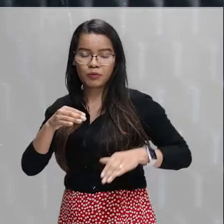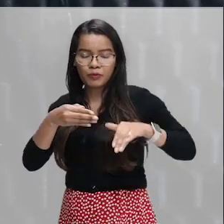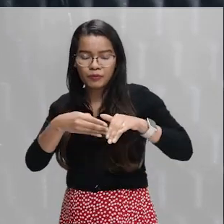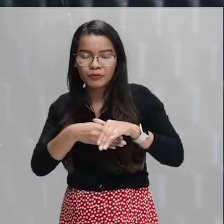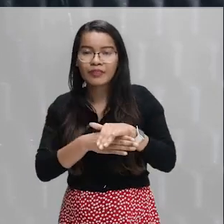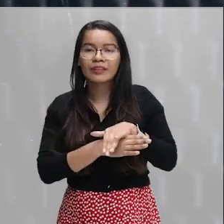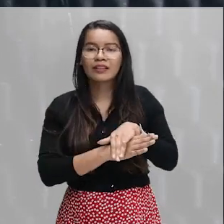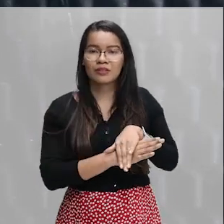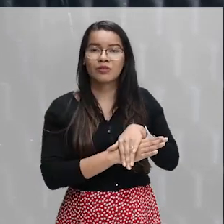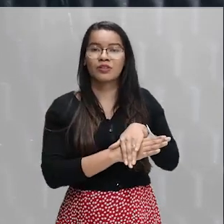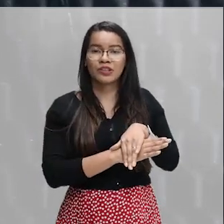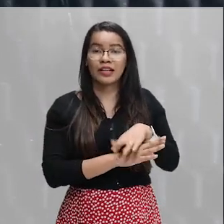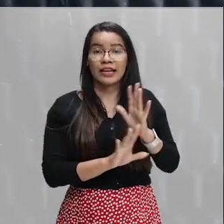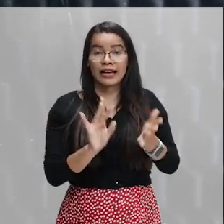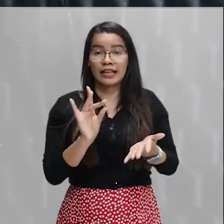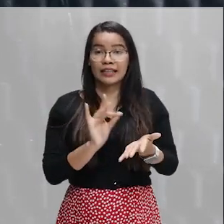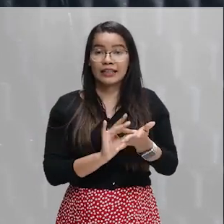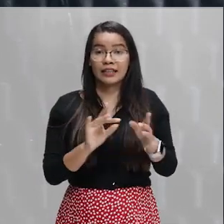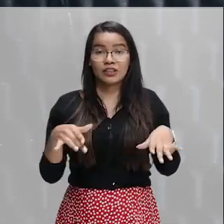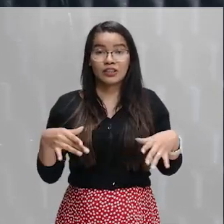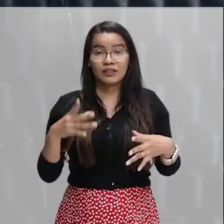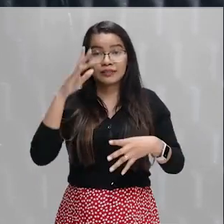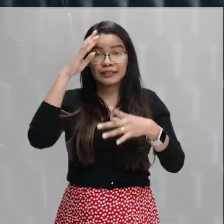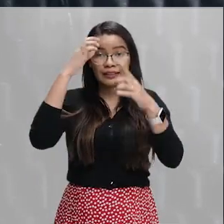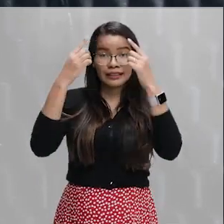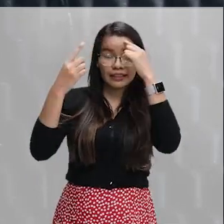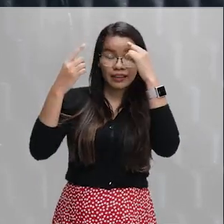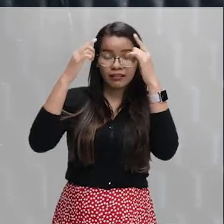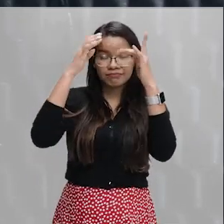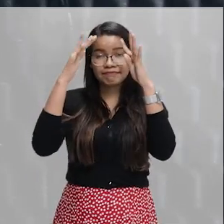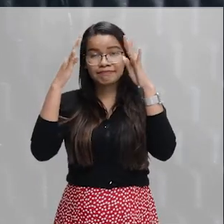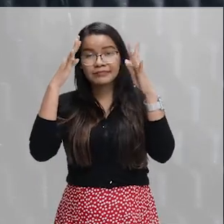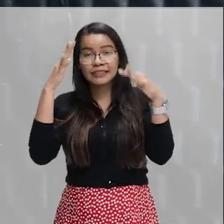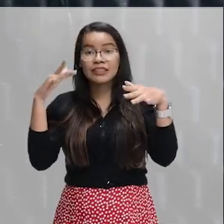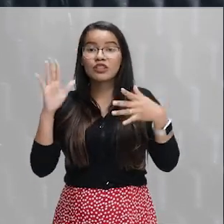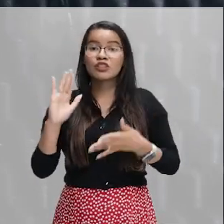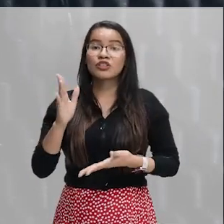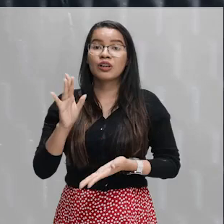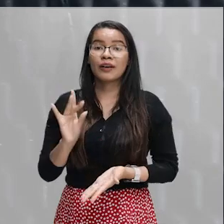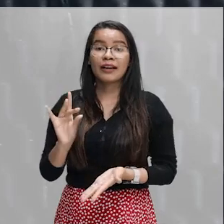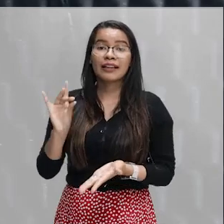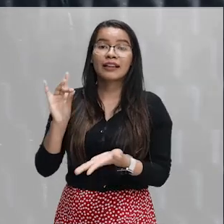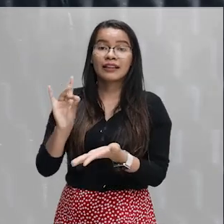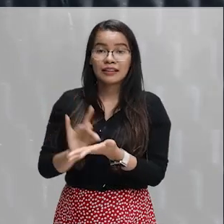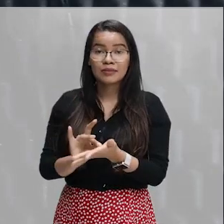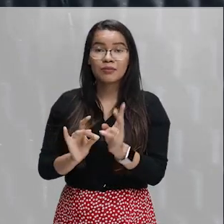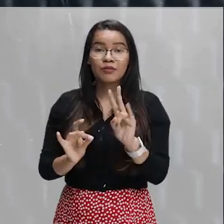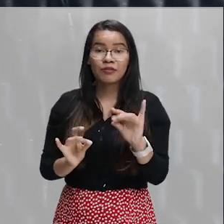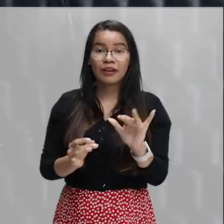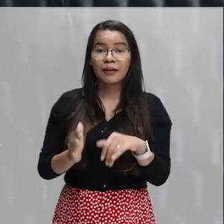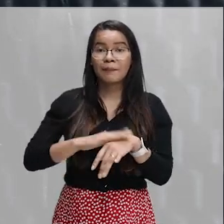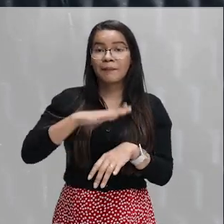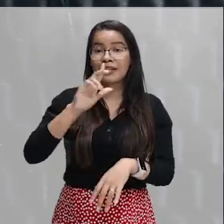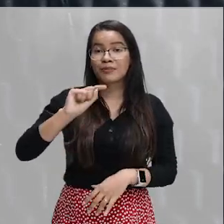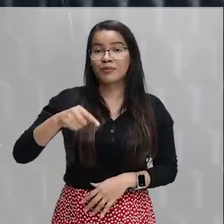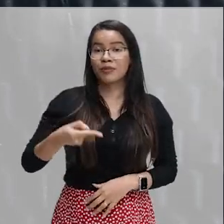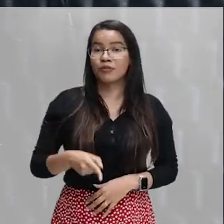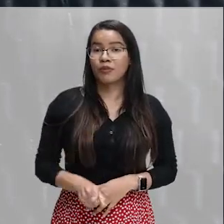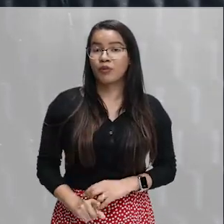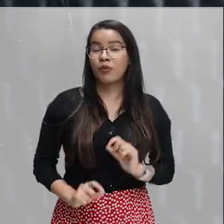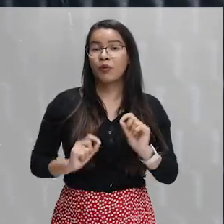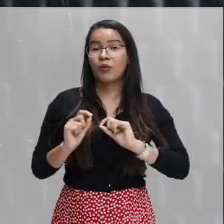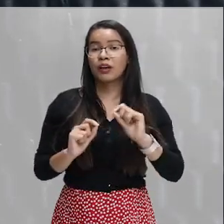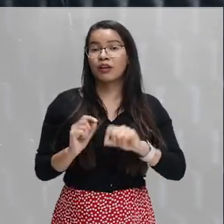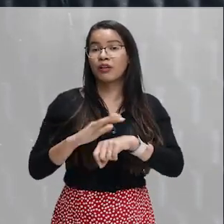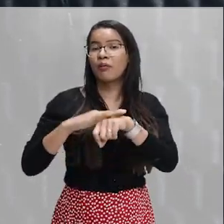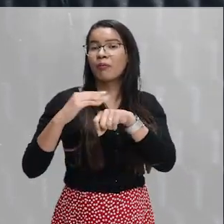essa realidade, idealiza. E o realismo, não está dizendo realismo, ele vai mais a fundo. O que me chamou a atenção